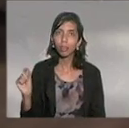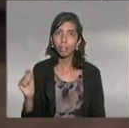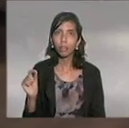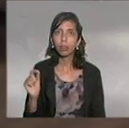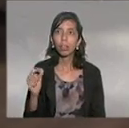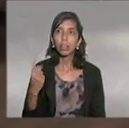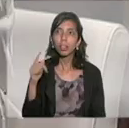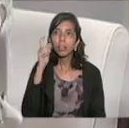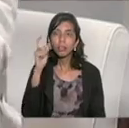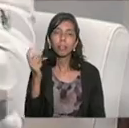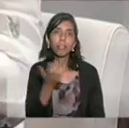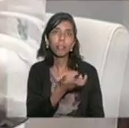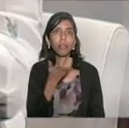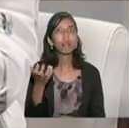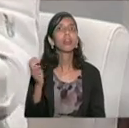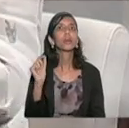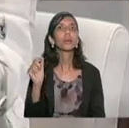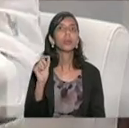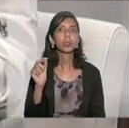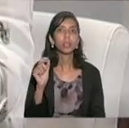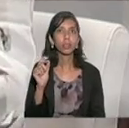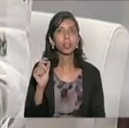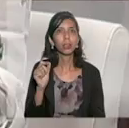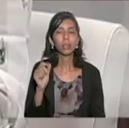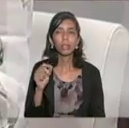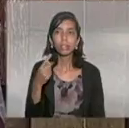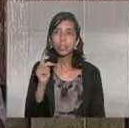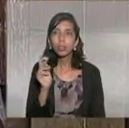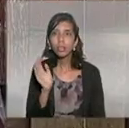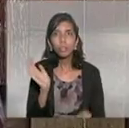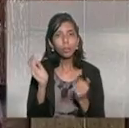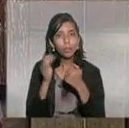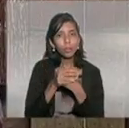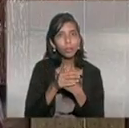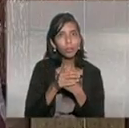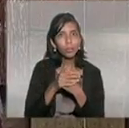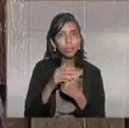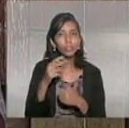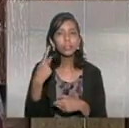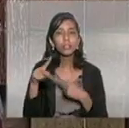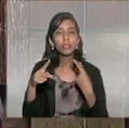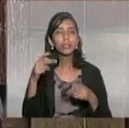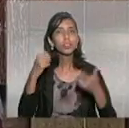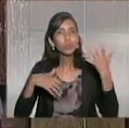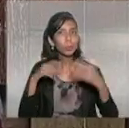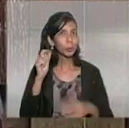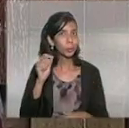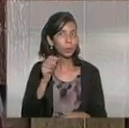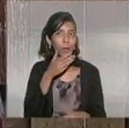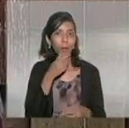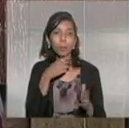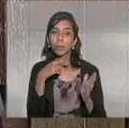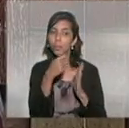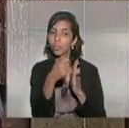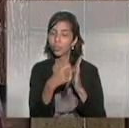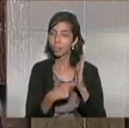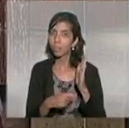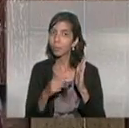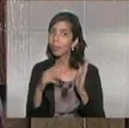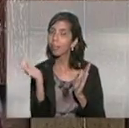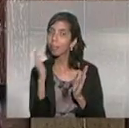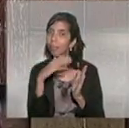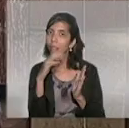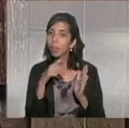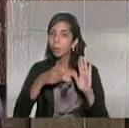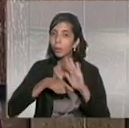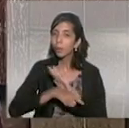daquilo. A intenção é que é o grande... né? O que o cara quer dizer Nas entrelinhas é que está a verdadeira história. O autor escreve as linhas, mas a